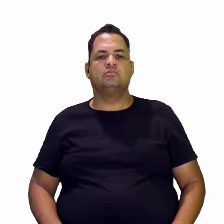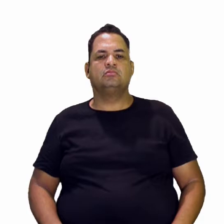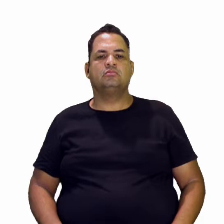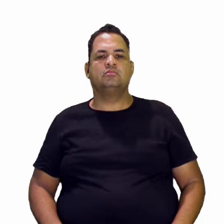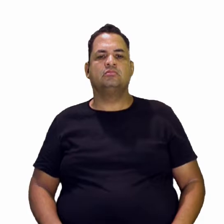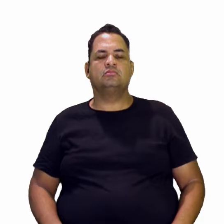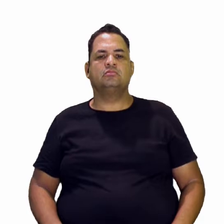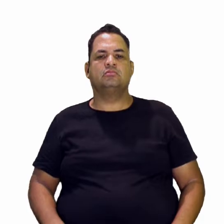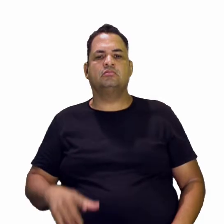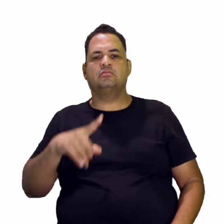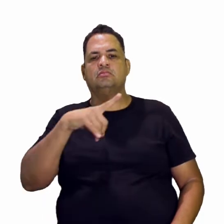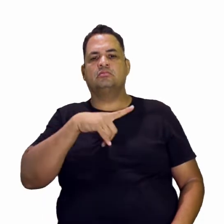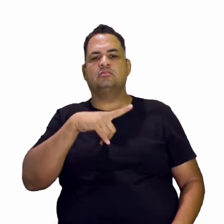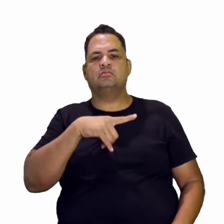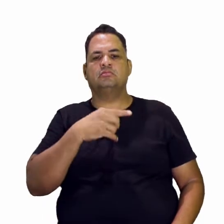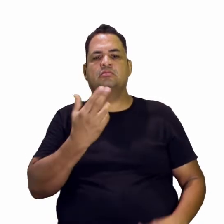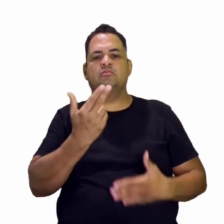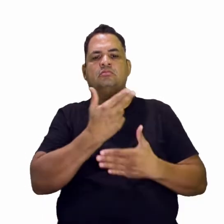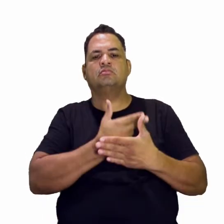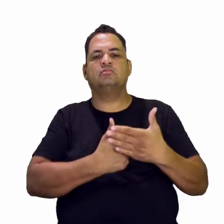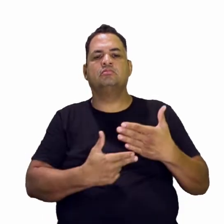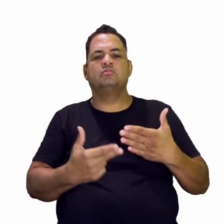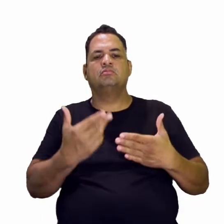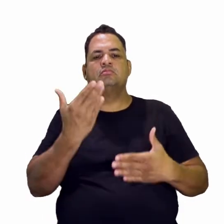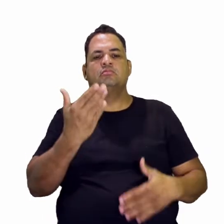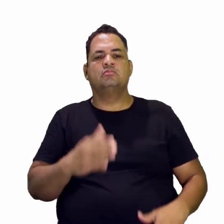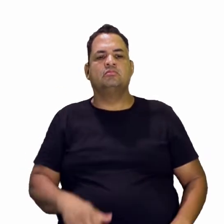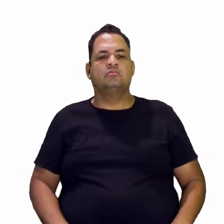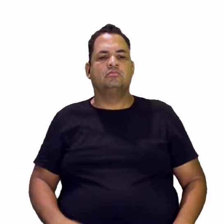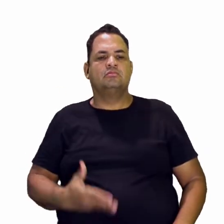Ok? Aí a gente tem uma chavezinha que diz o seguinte: